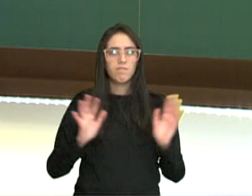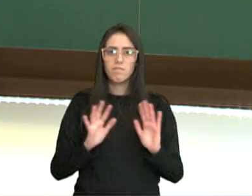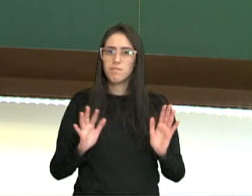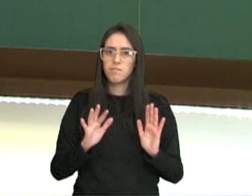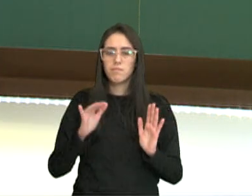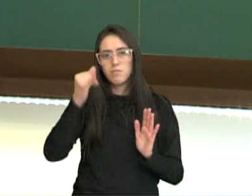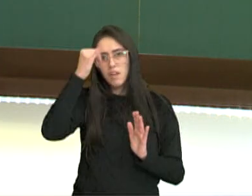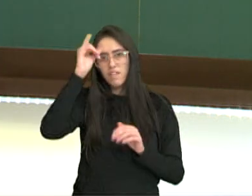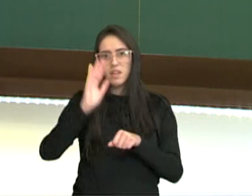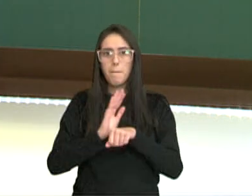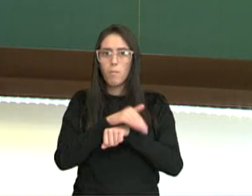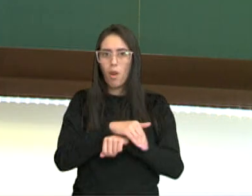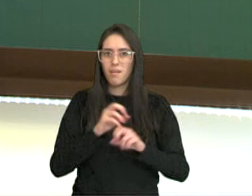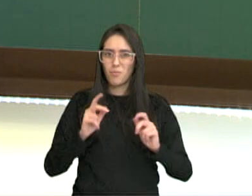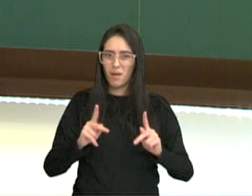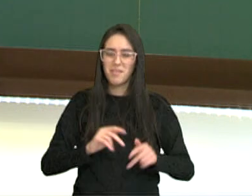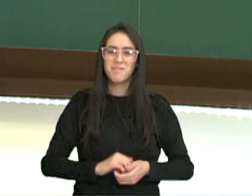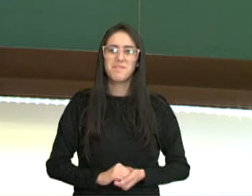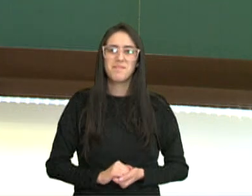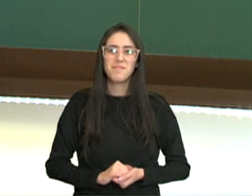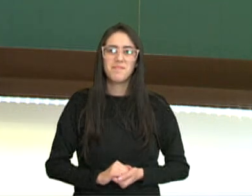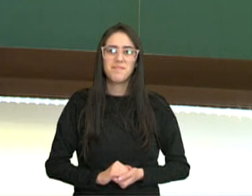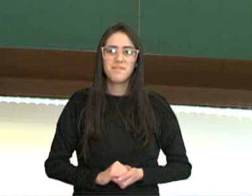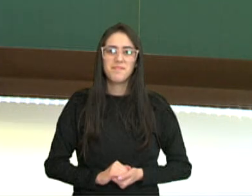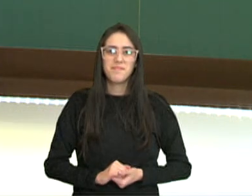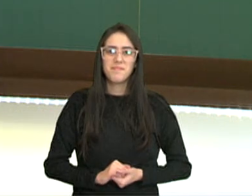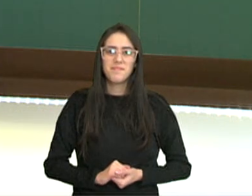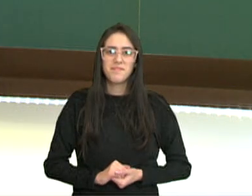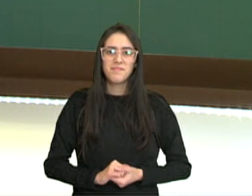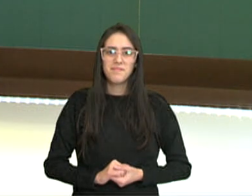estiver desenhando o seu diagrama, certo?